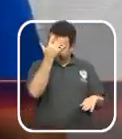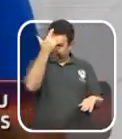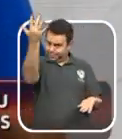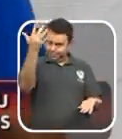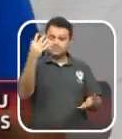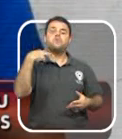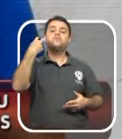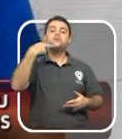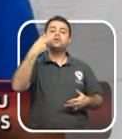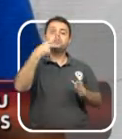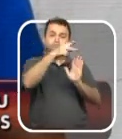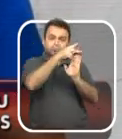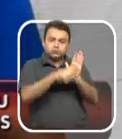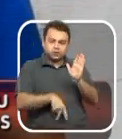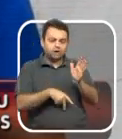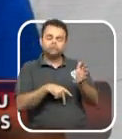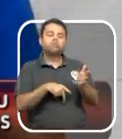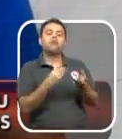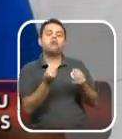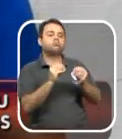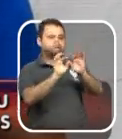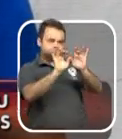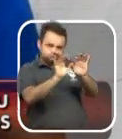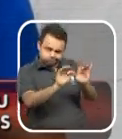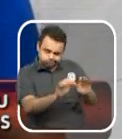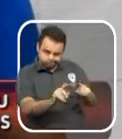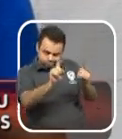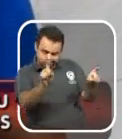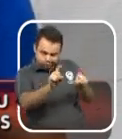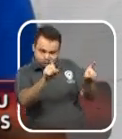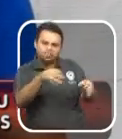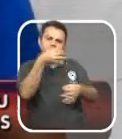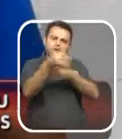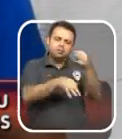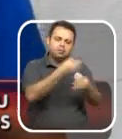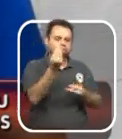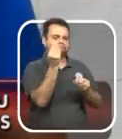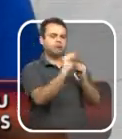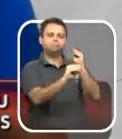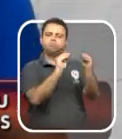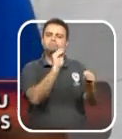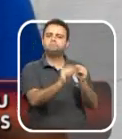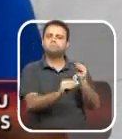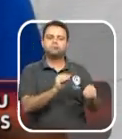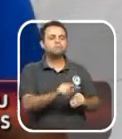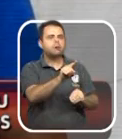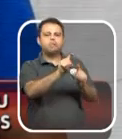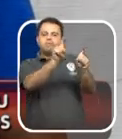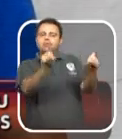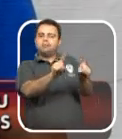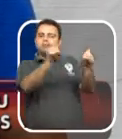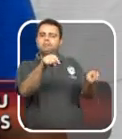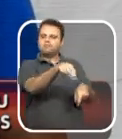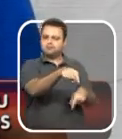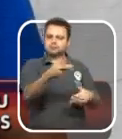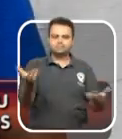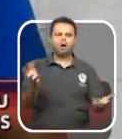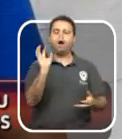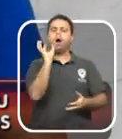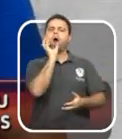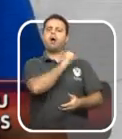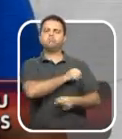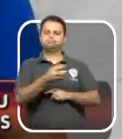de Rio Preto. Nós implantamos a Câmara Digital. Só para ter uma ideia da importância, hoje nós temos aqui